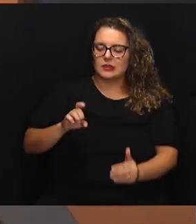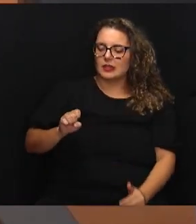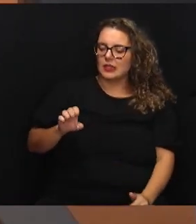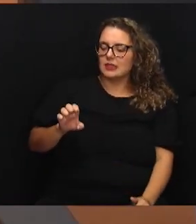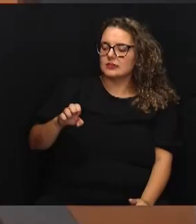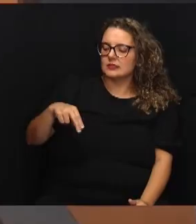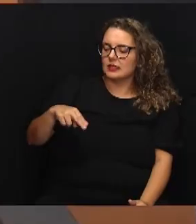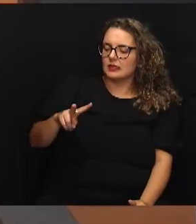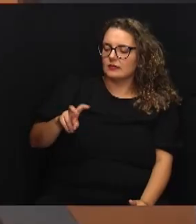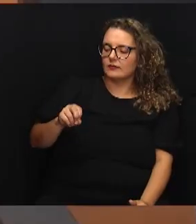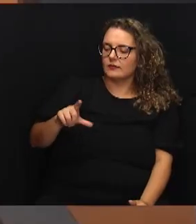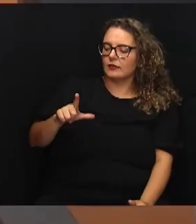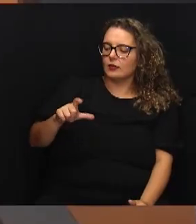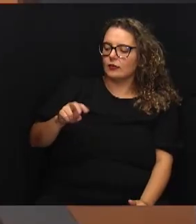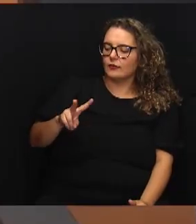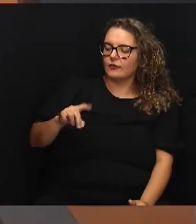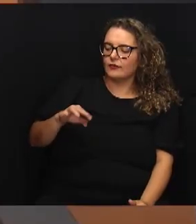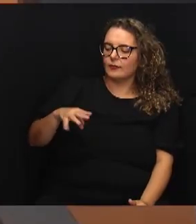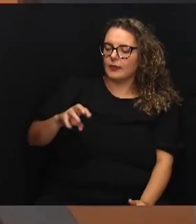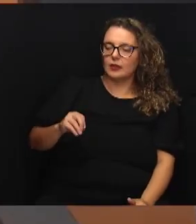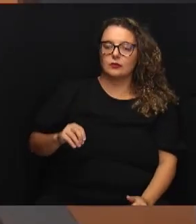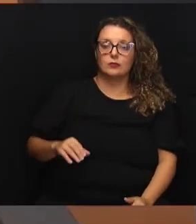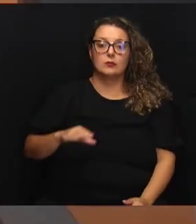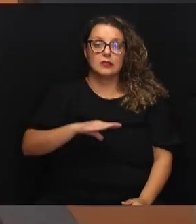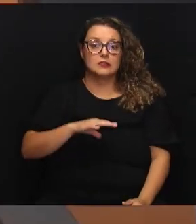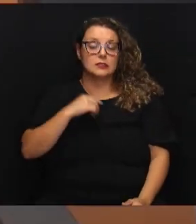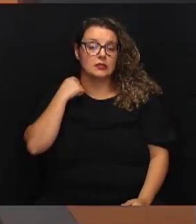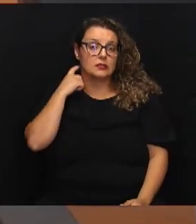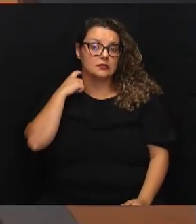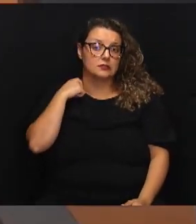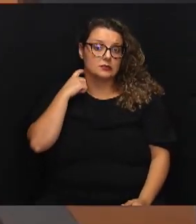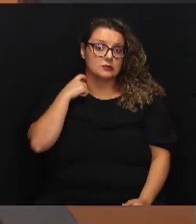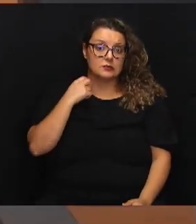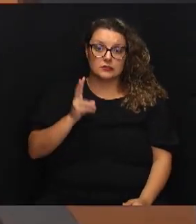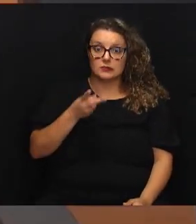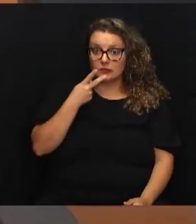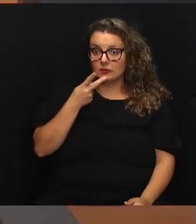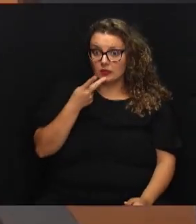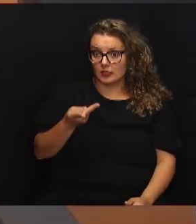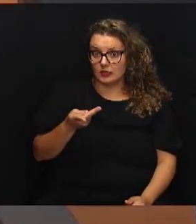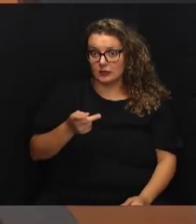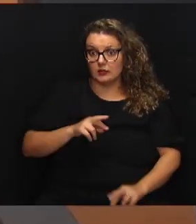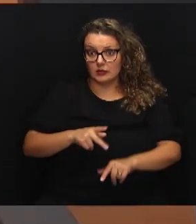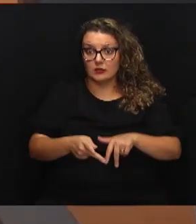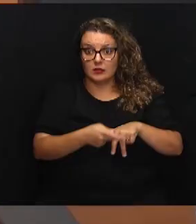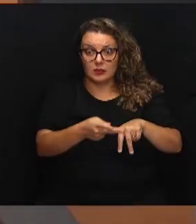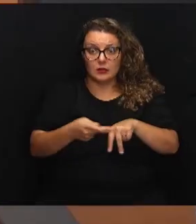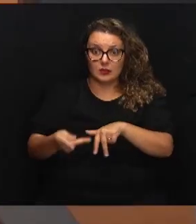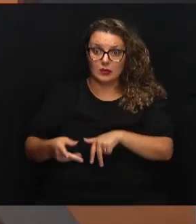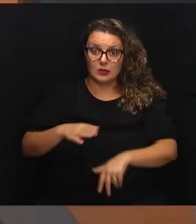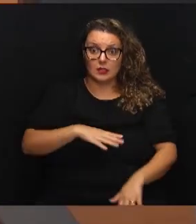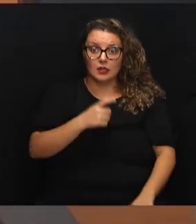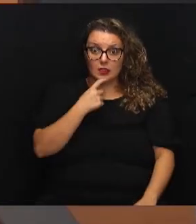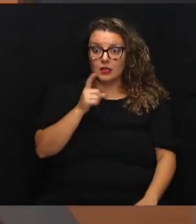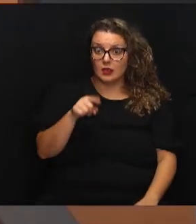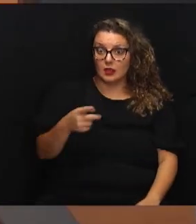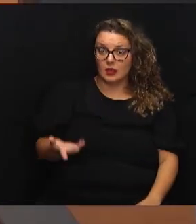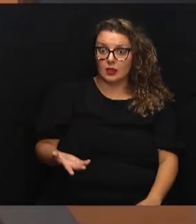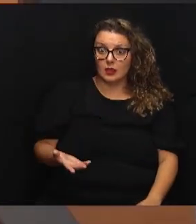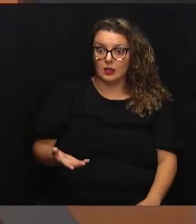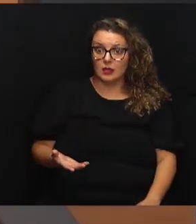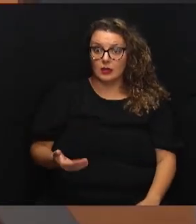uma cidade, né, de vanguarda, uma cidade, eu sempre falo, diversas falas minhas, de que Campinas é a cidade